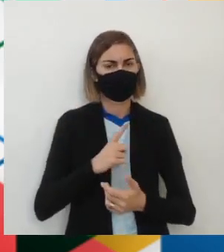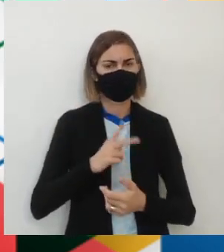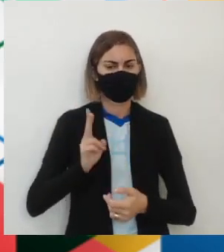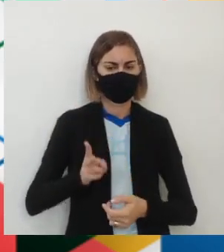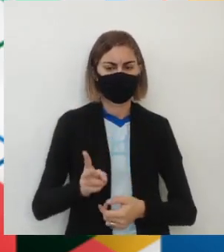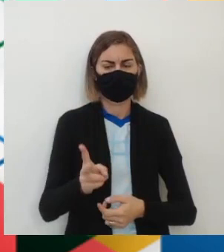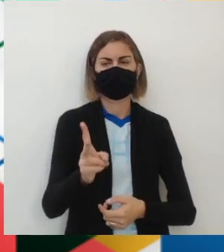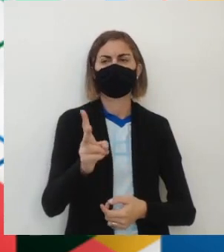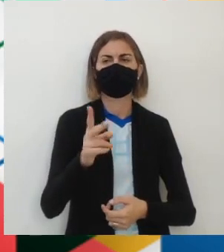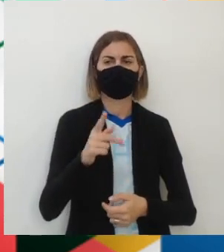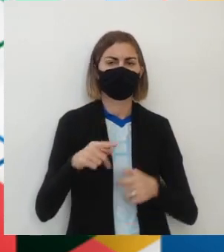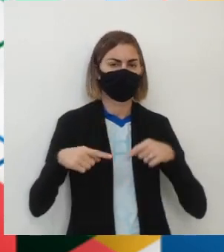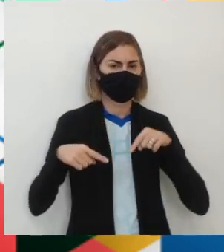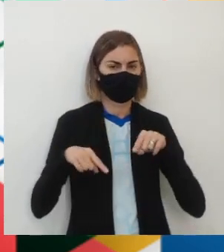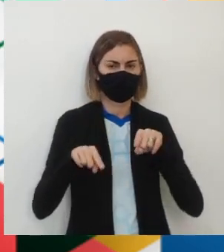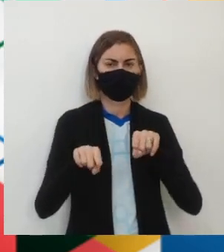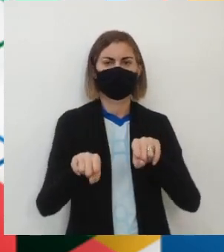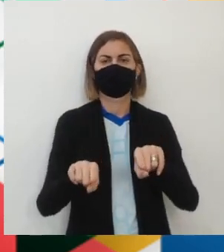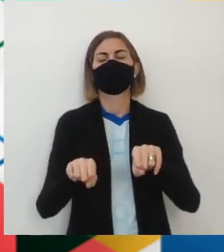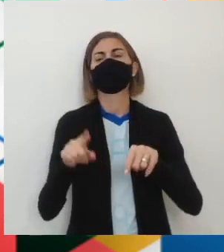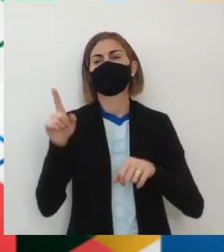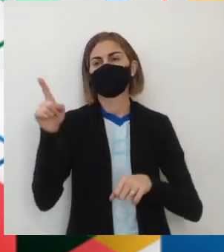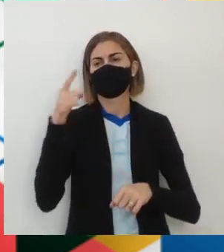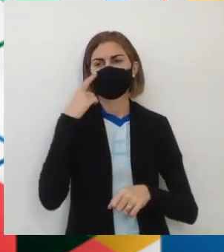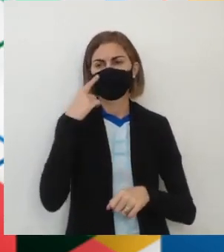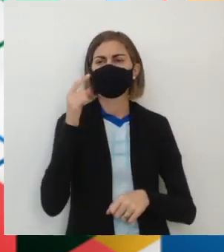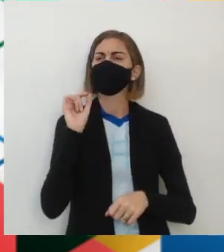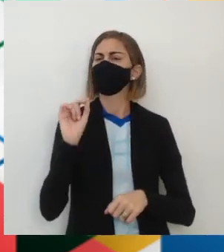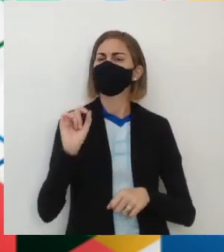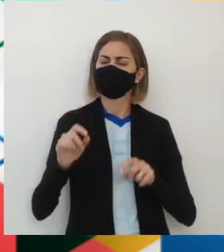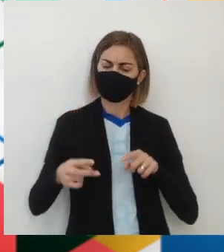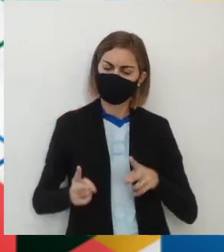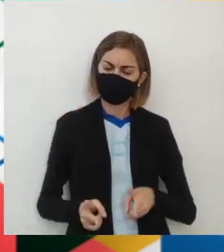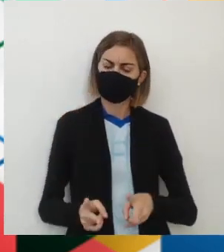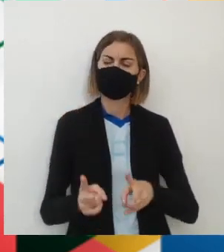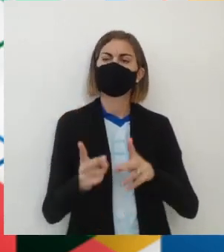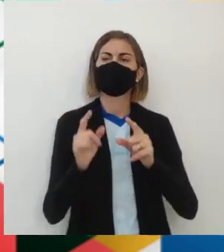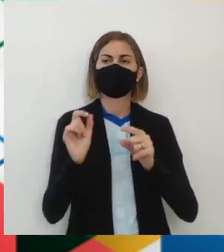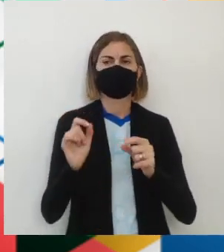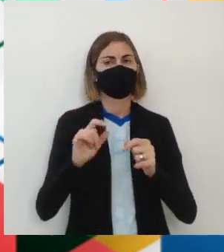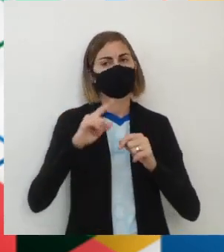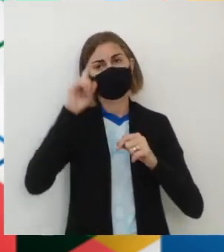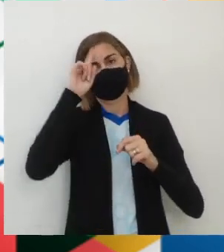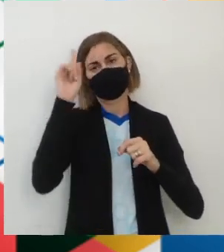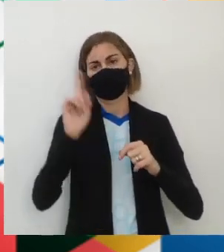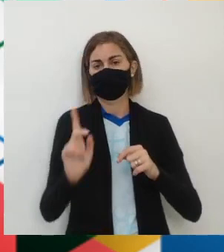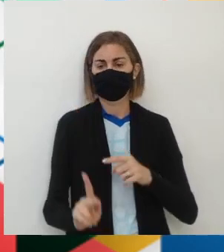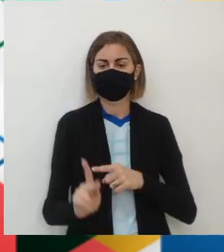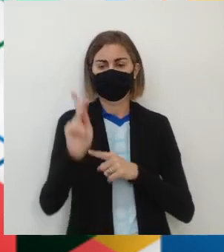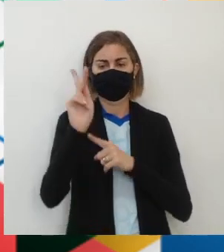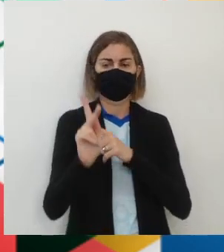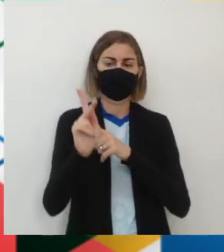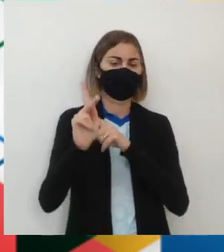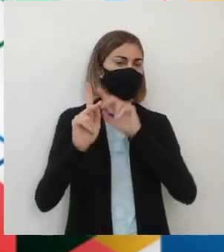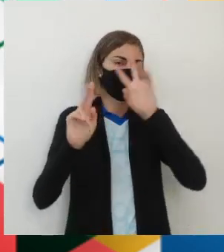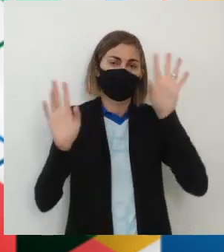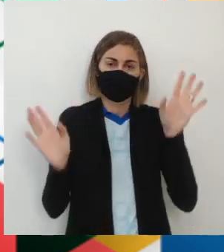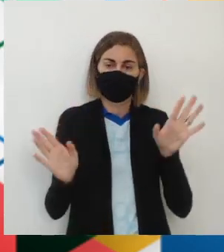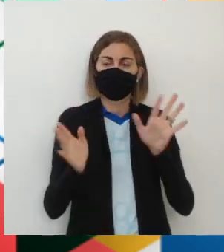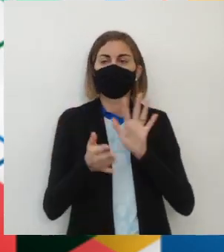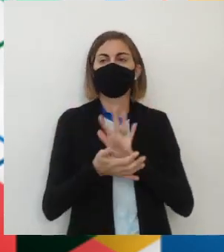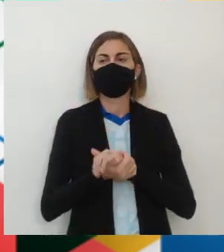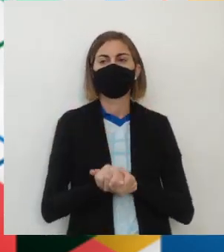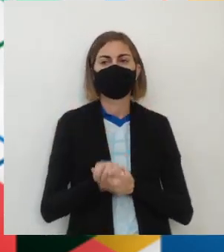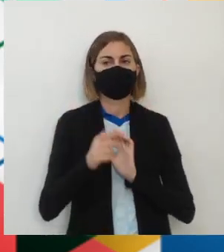constante de proporcionalidade. Aqueles, que constante é essa? Não faço a menor ideia, para a gente não tem a menor